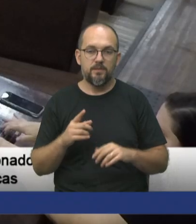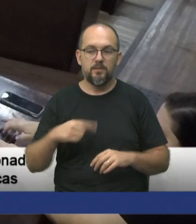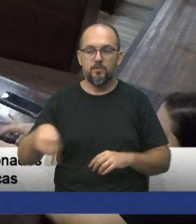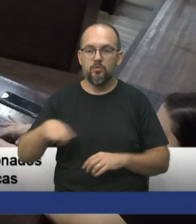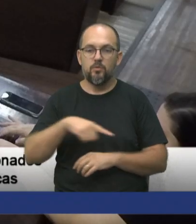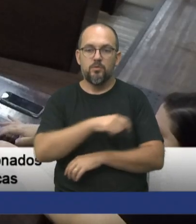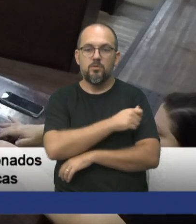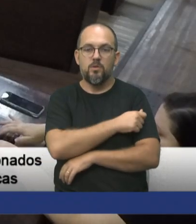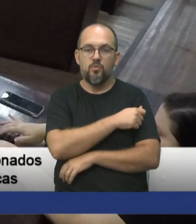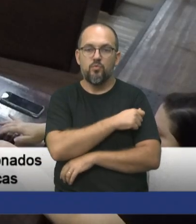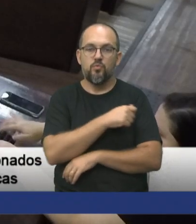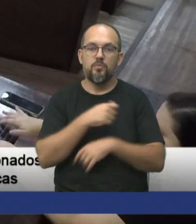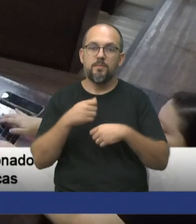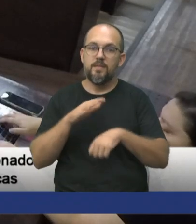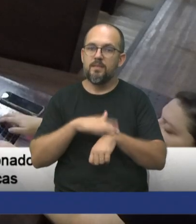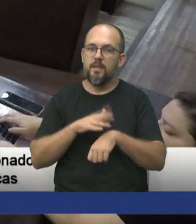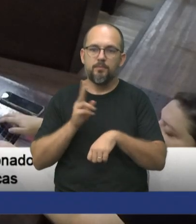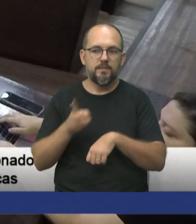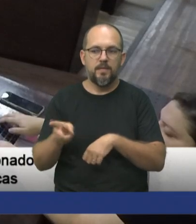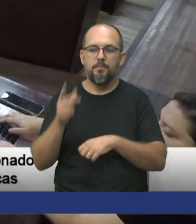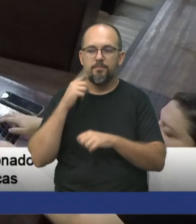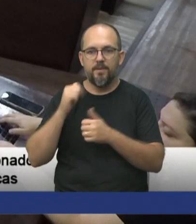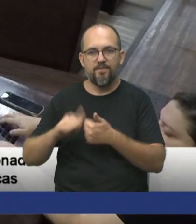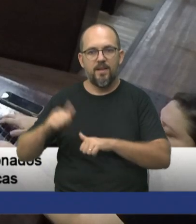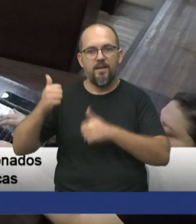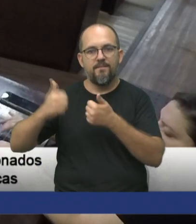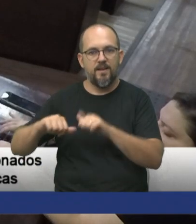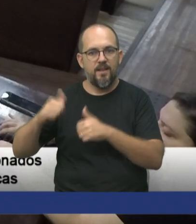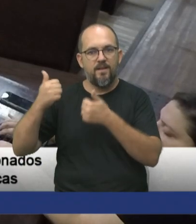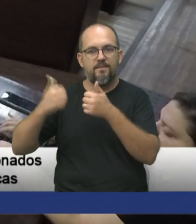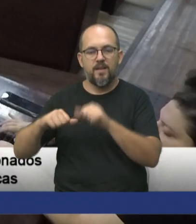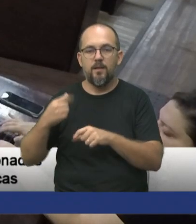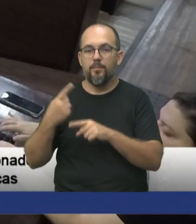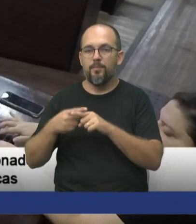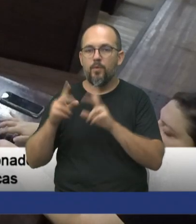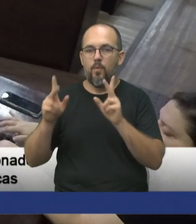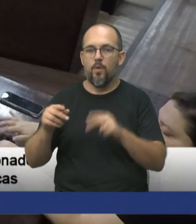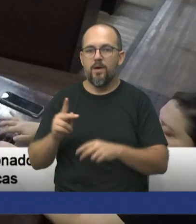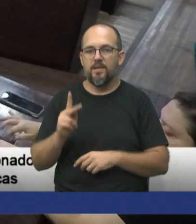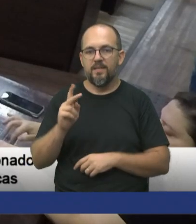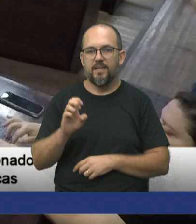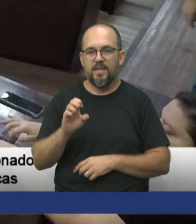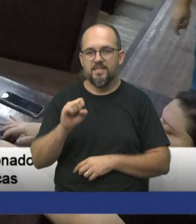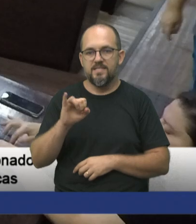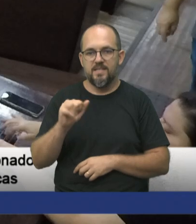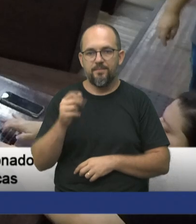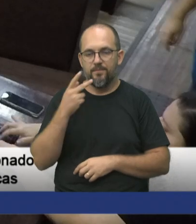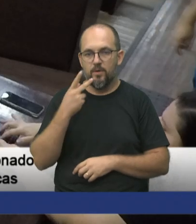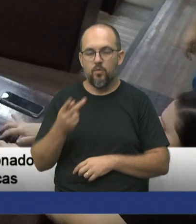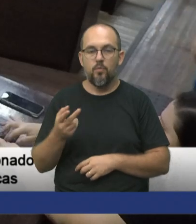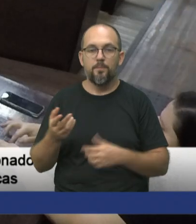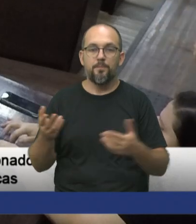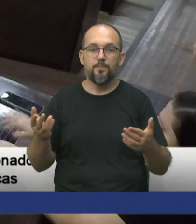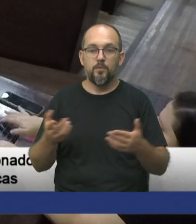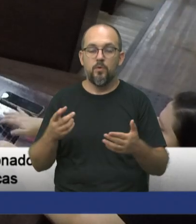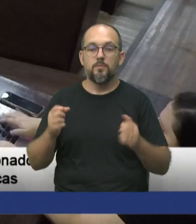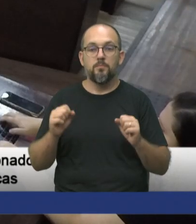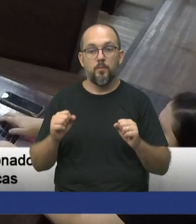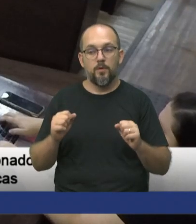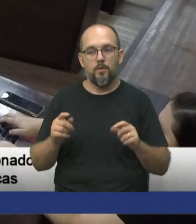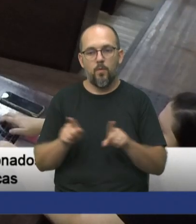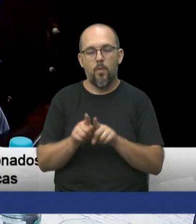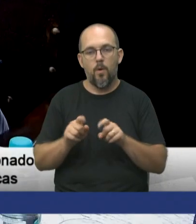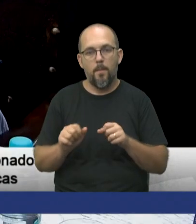no caso, tem que ser o tempo todo avaliado, porque, como a Késia disse, a gente pode tanto